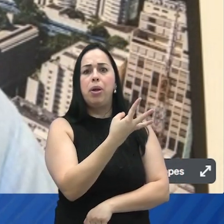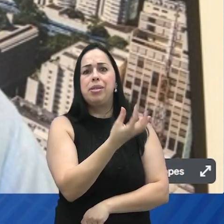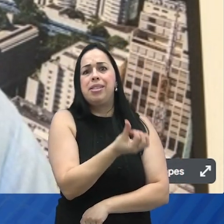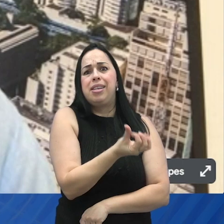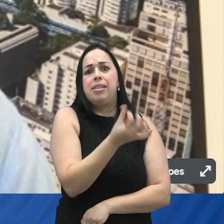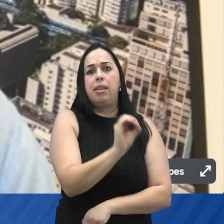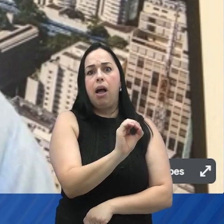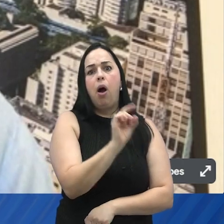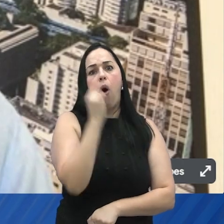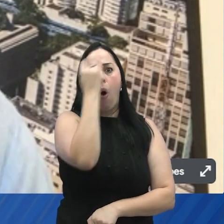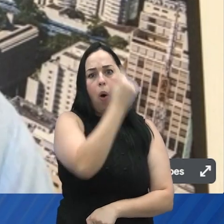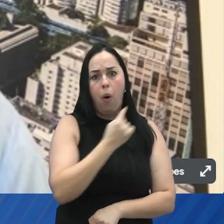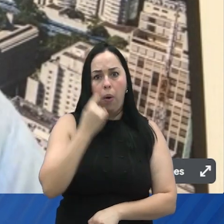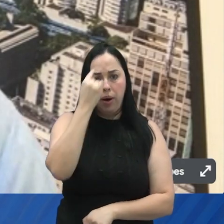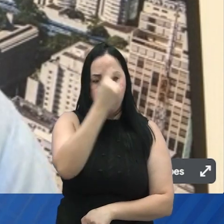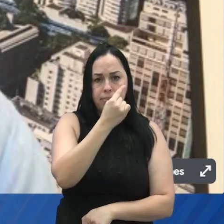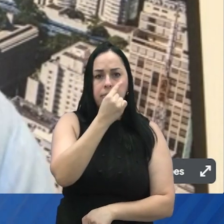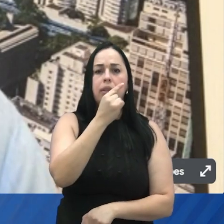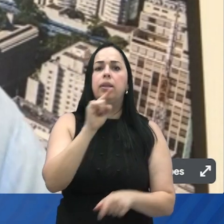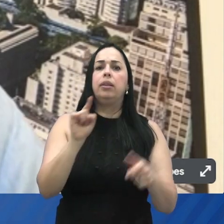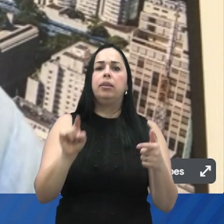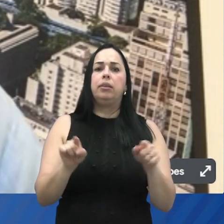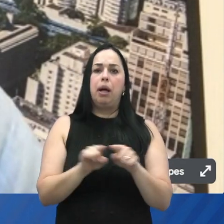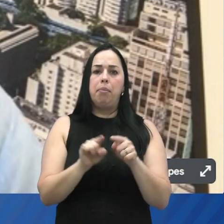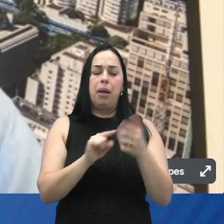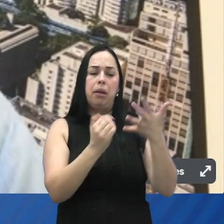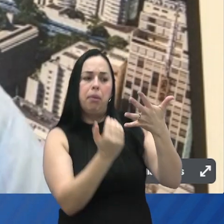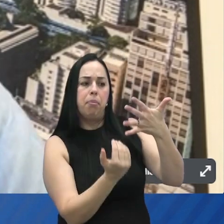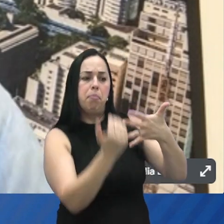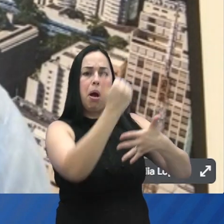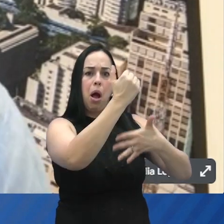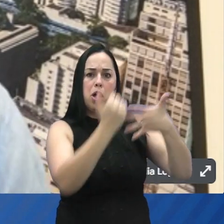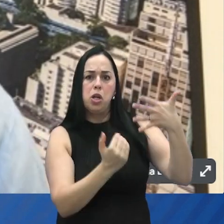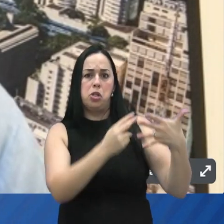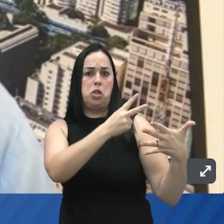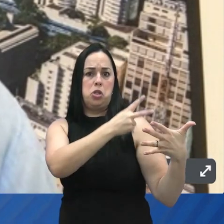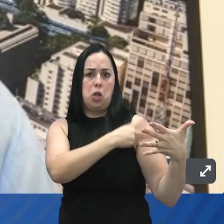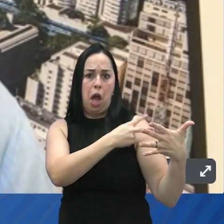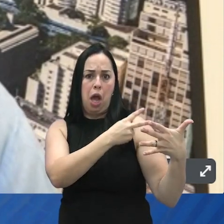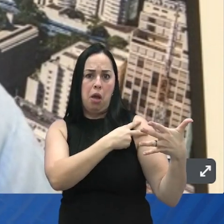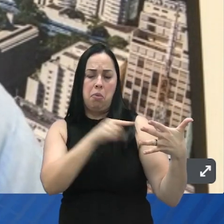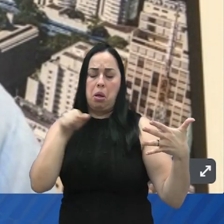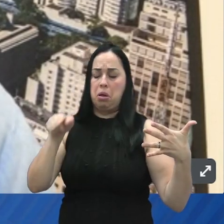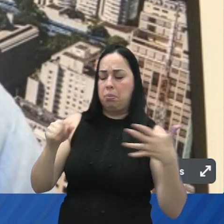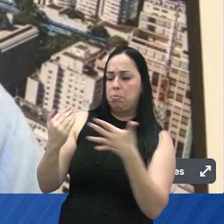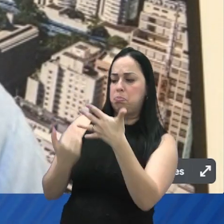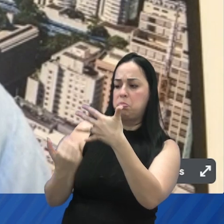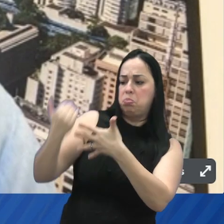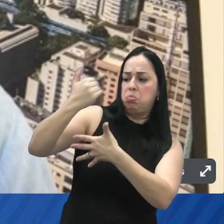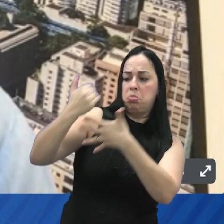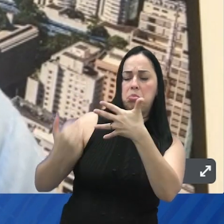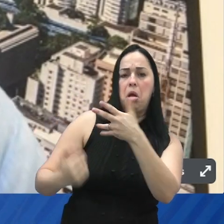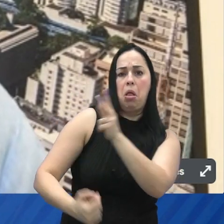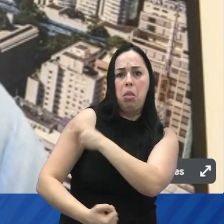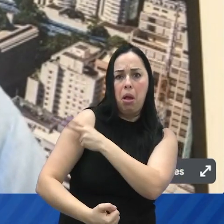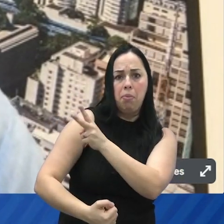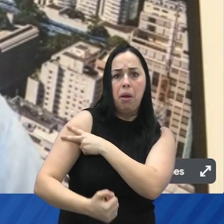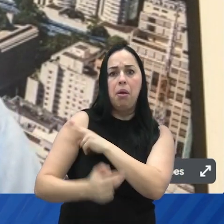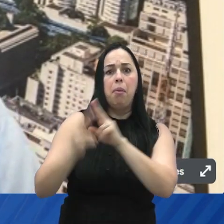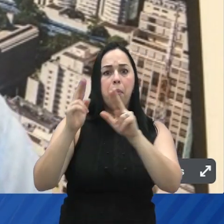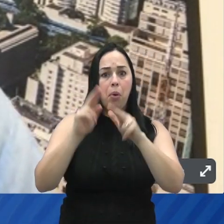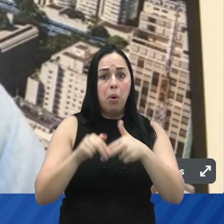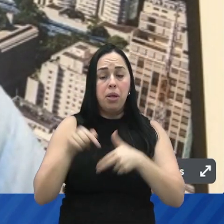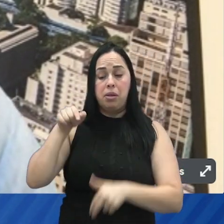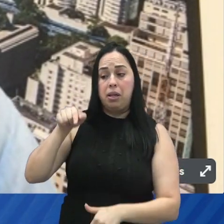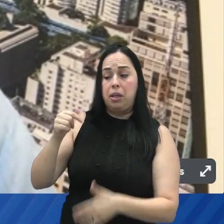460 horas. E mais um sistema de hierarquia, de coisa de tradições de muito tempo. E os supervisores